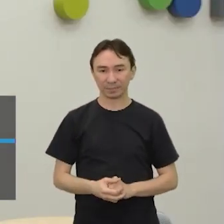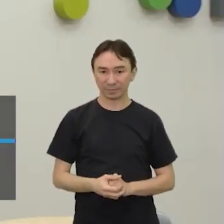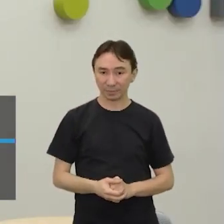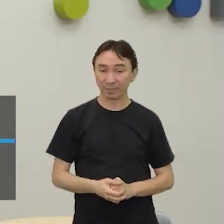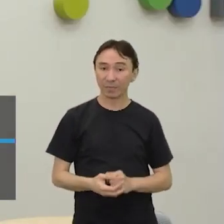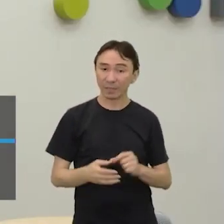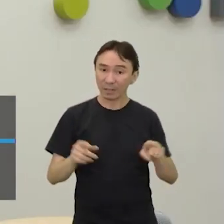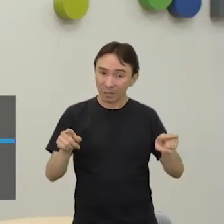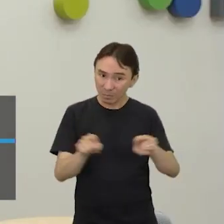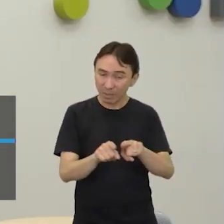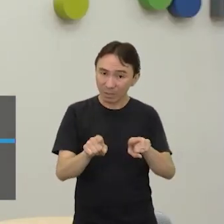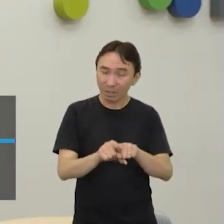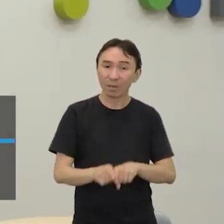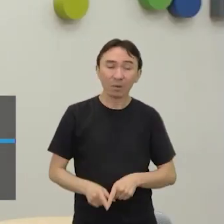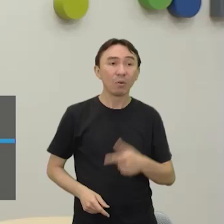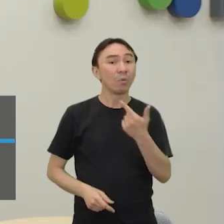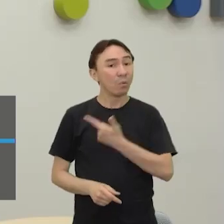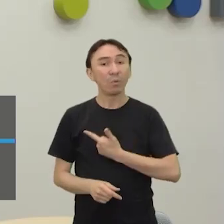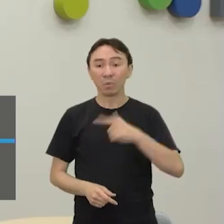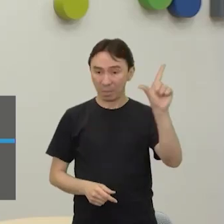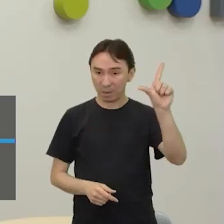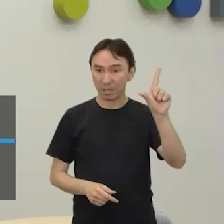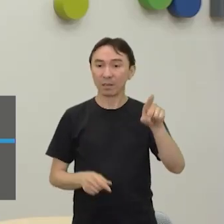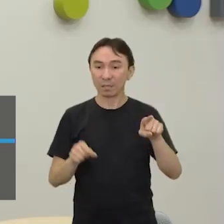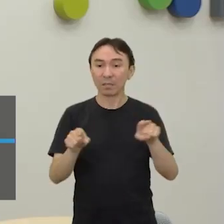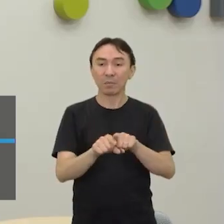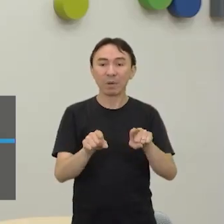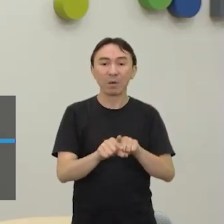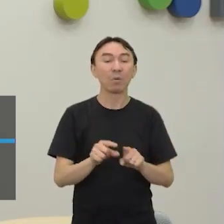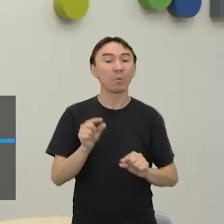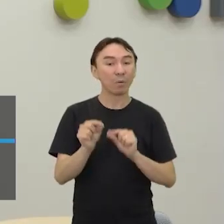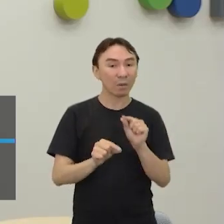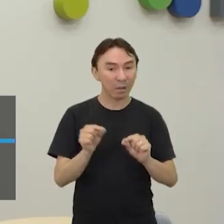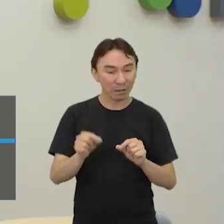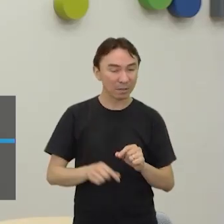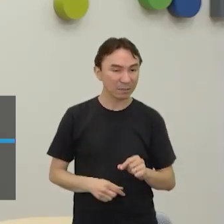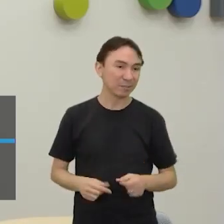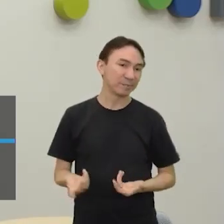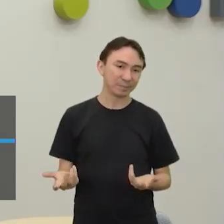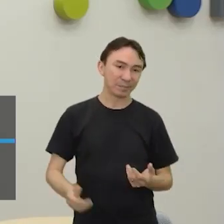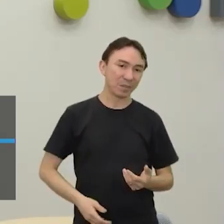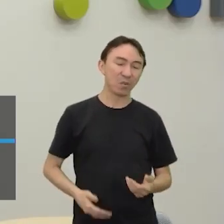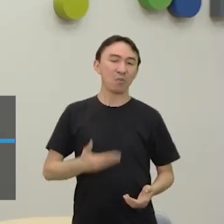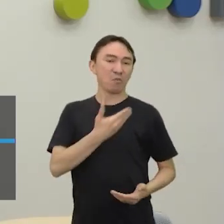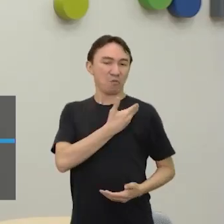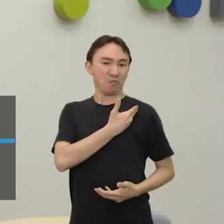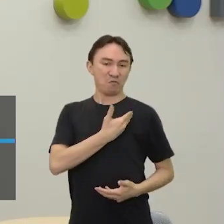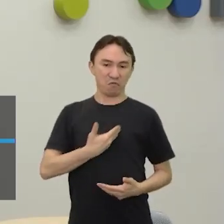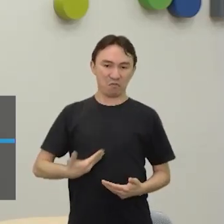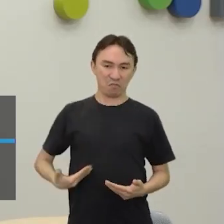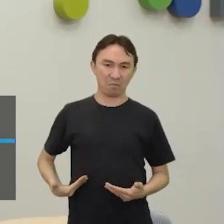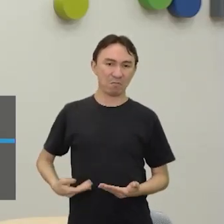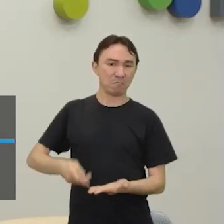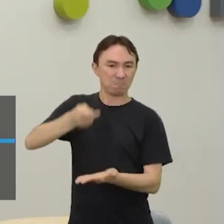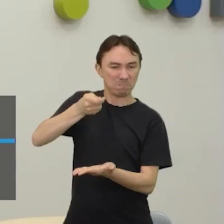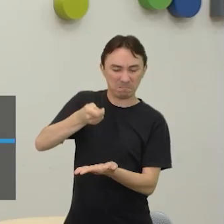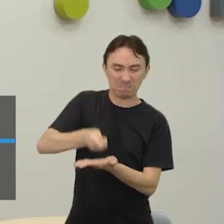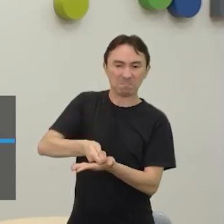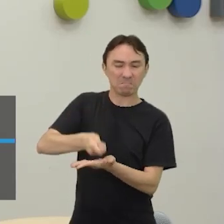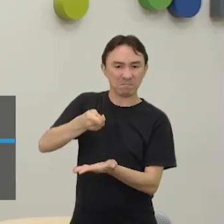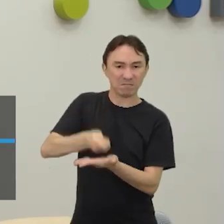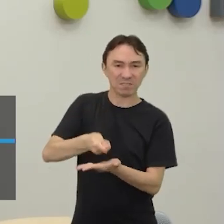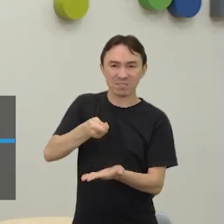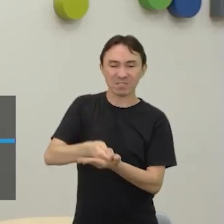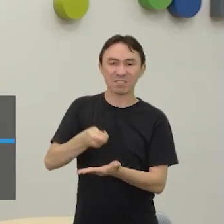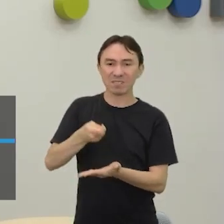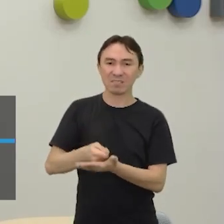explorado na historiografia, mas eu trouxe aqui para vocês. Nenhum regime ditatorial ele consegue conviver por muito tempo se ele